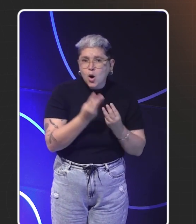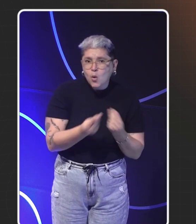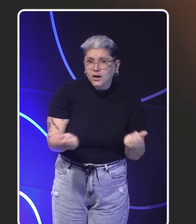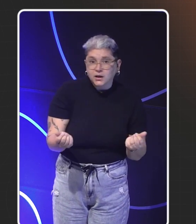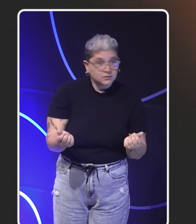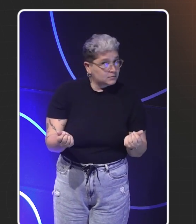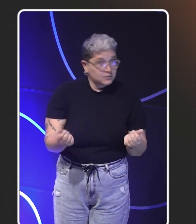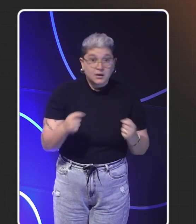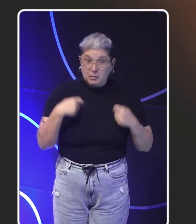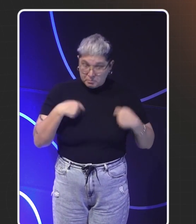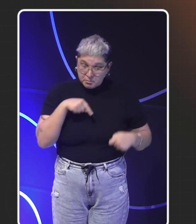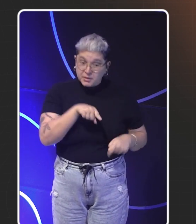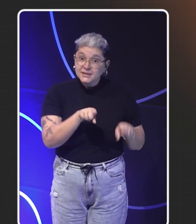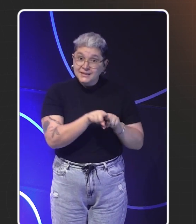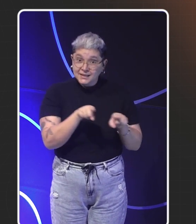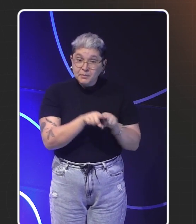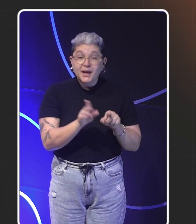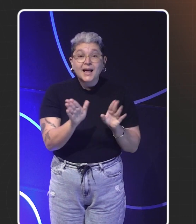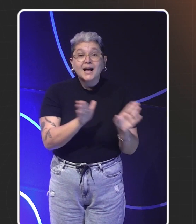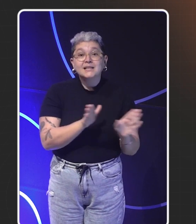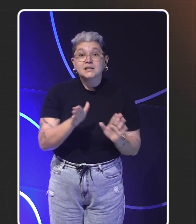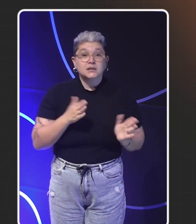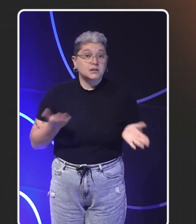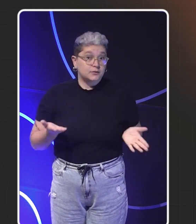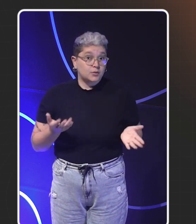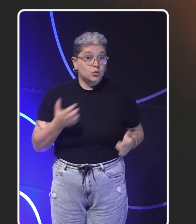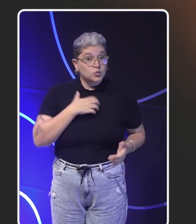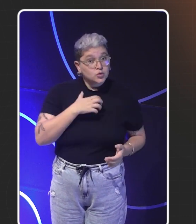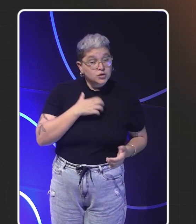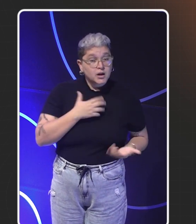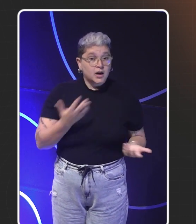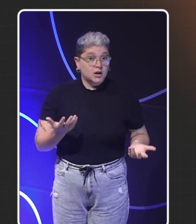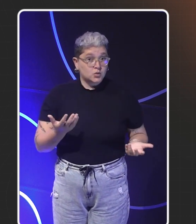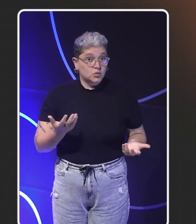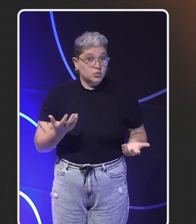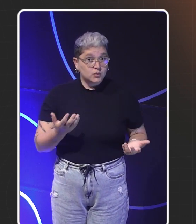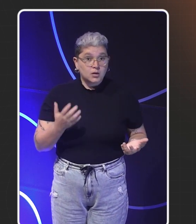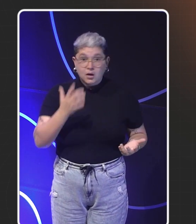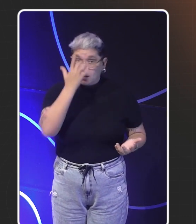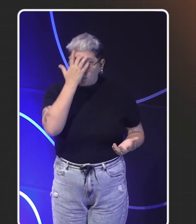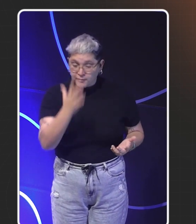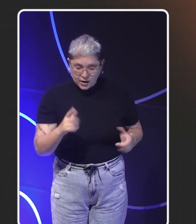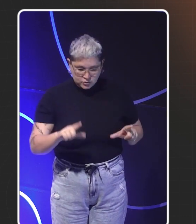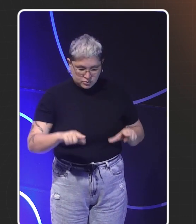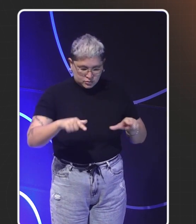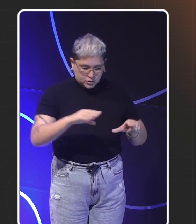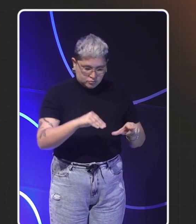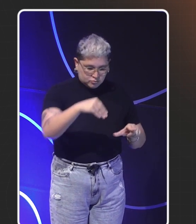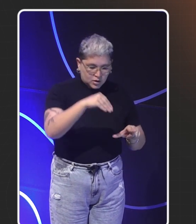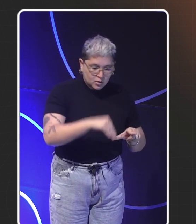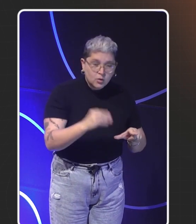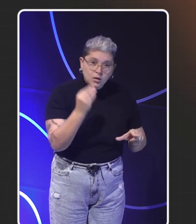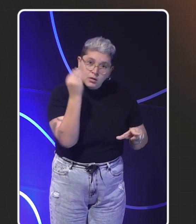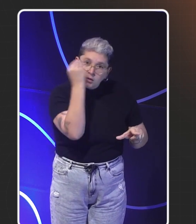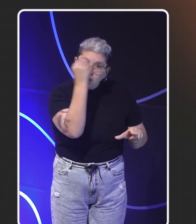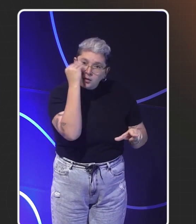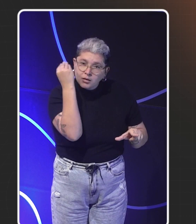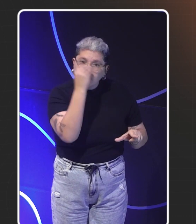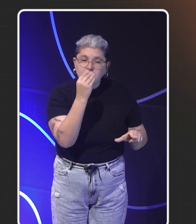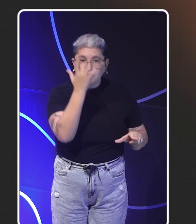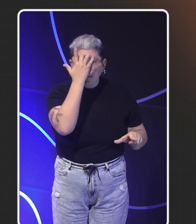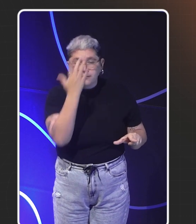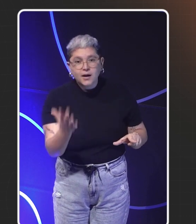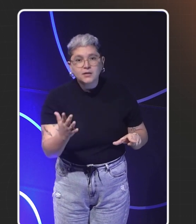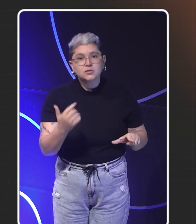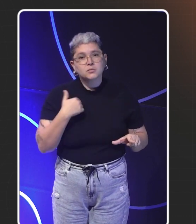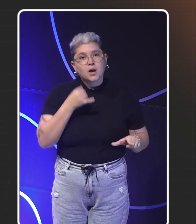que ela seja acessível de alguma forma, que ela seja fácil de espalhar, que ela seja pigmentada para que eu não gaste muita